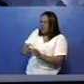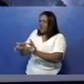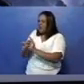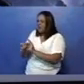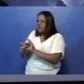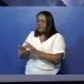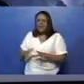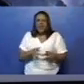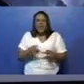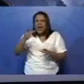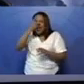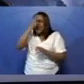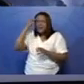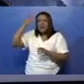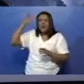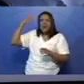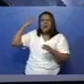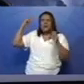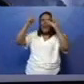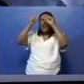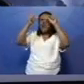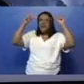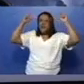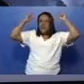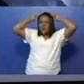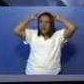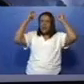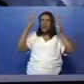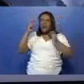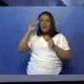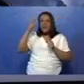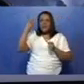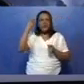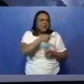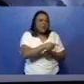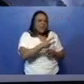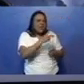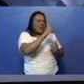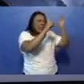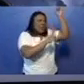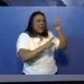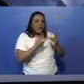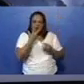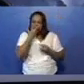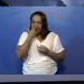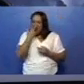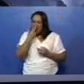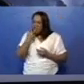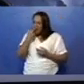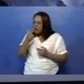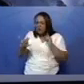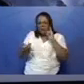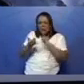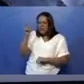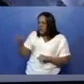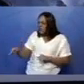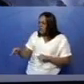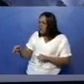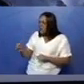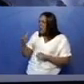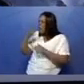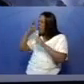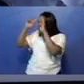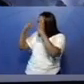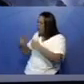nessa época, na mitologia, ela é bem diferente da visão de Deus de hoje. E o que era um semideus?